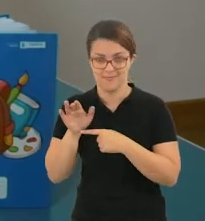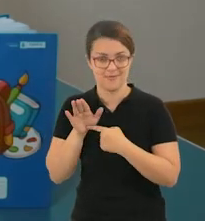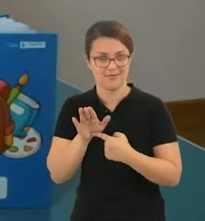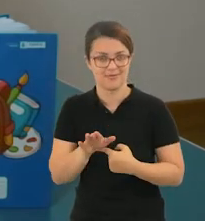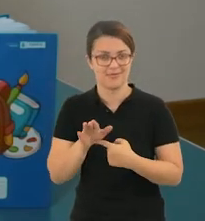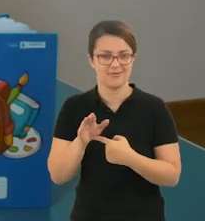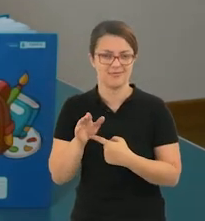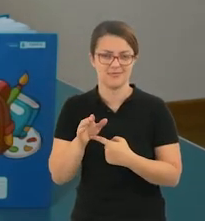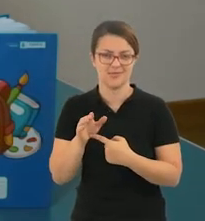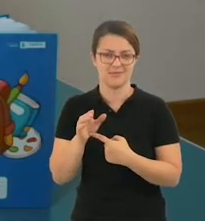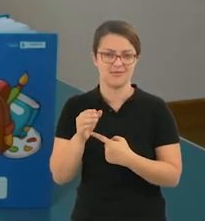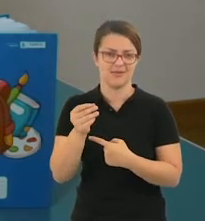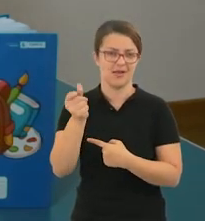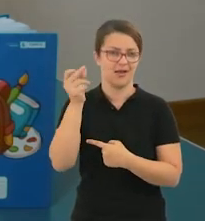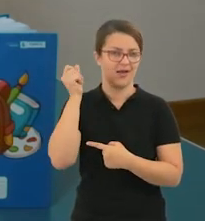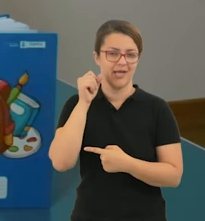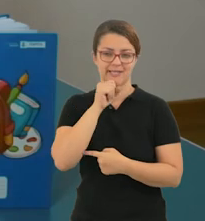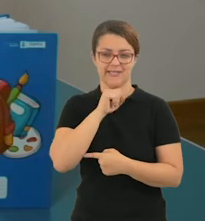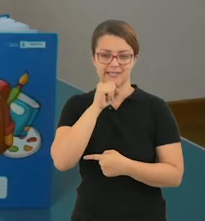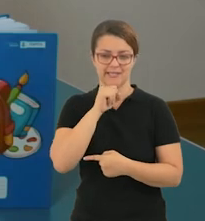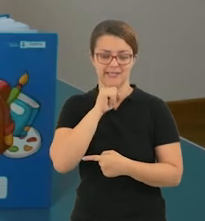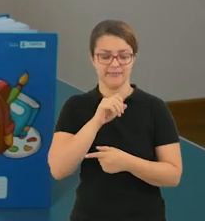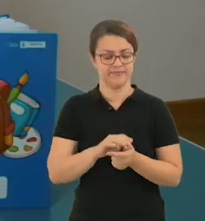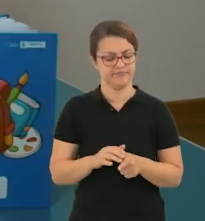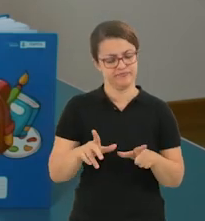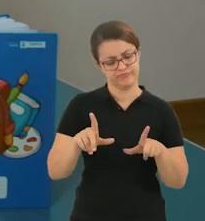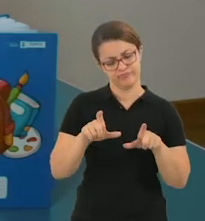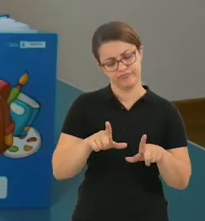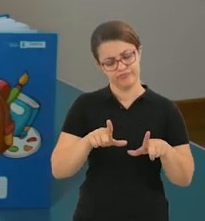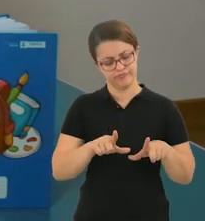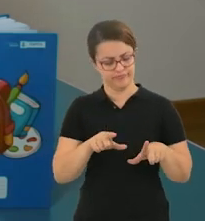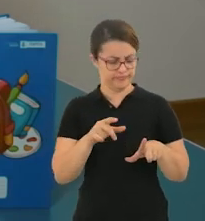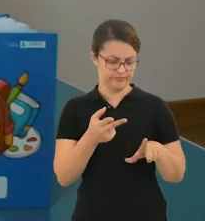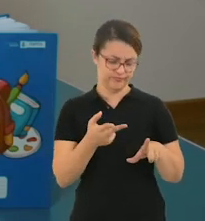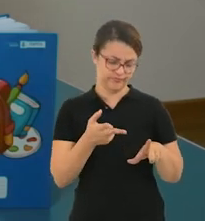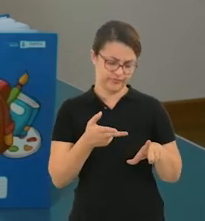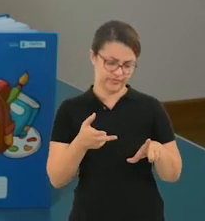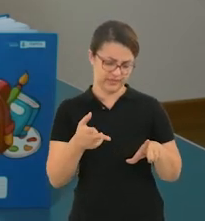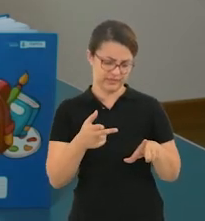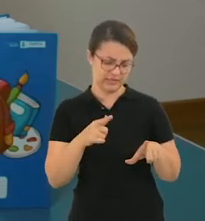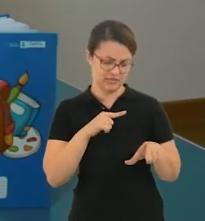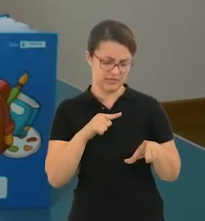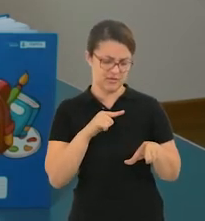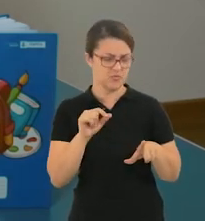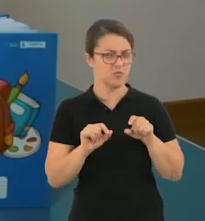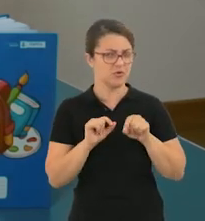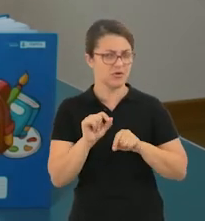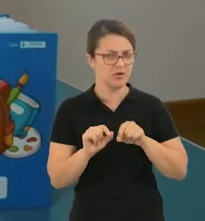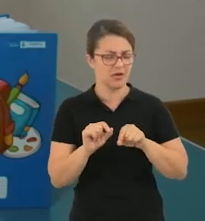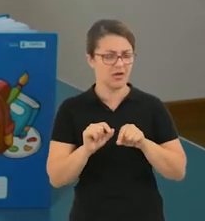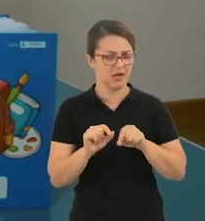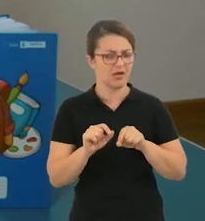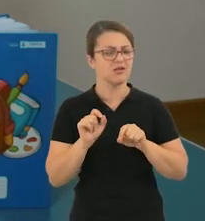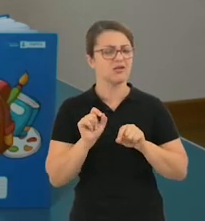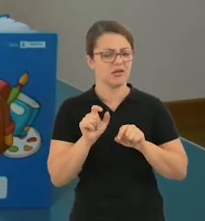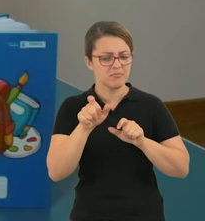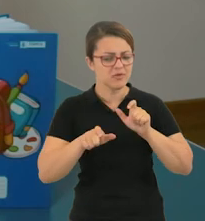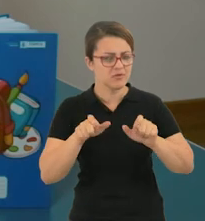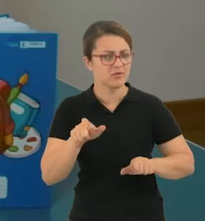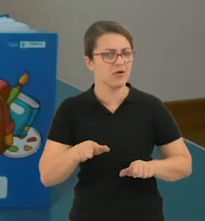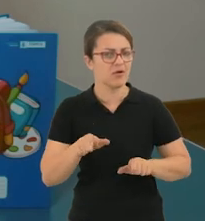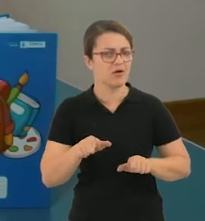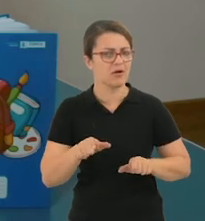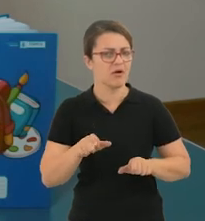antigas ou atuais da sua família. E você vai observar o que essas fotos têm. Quem estão